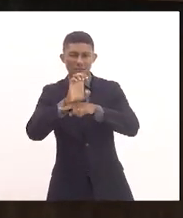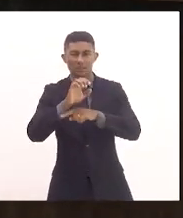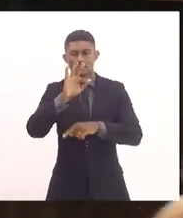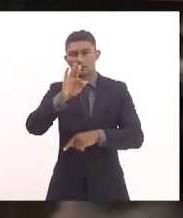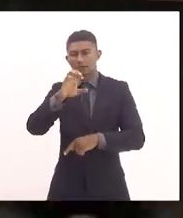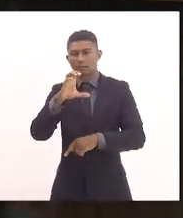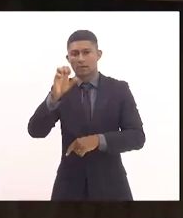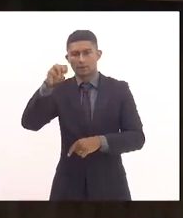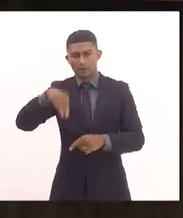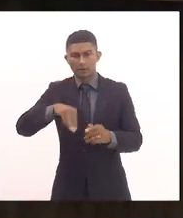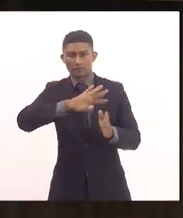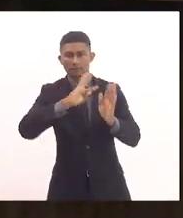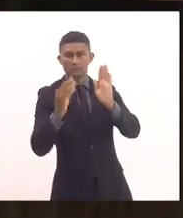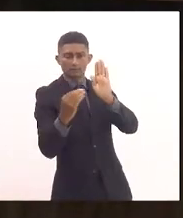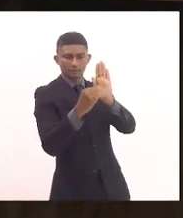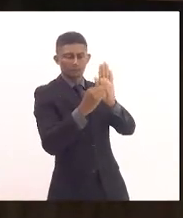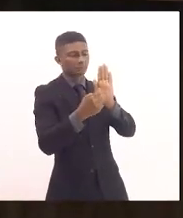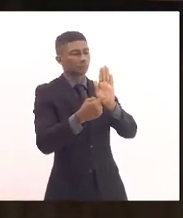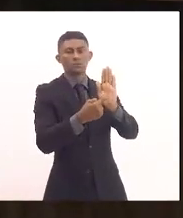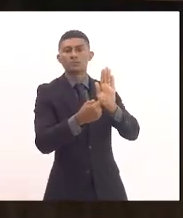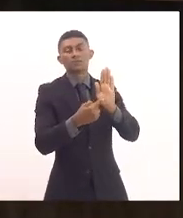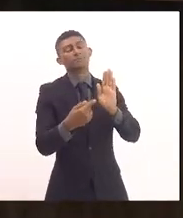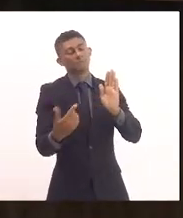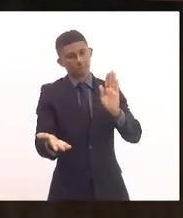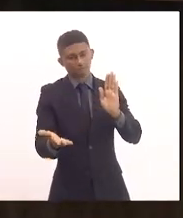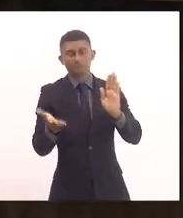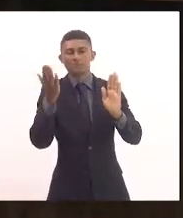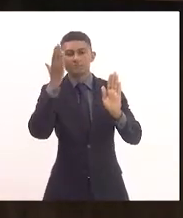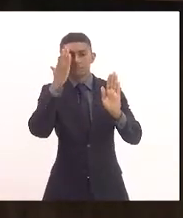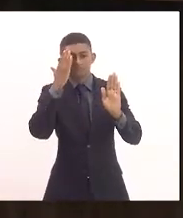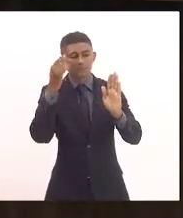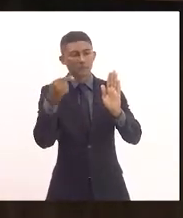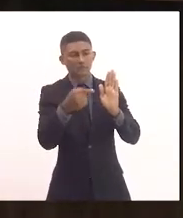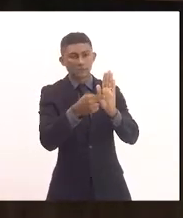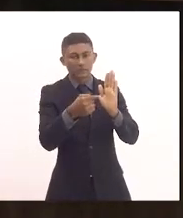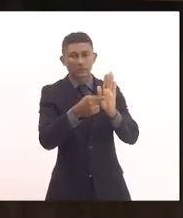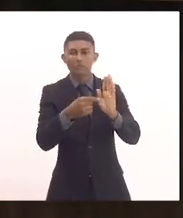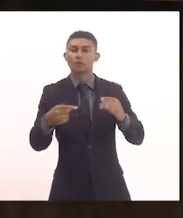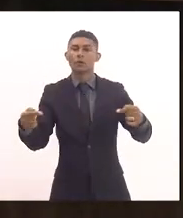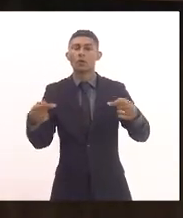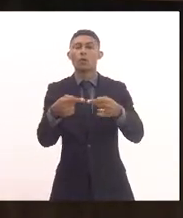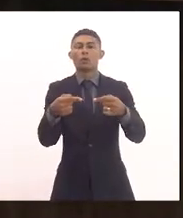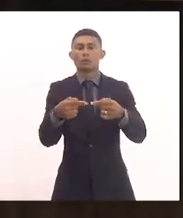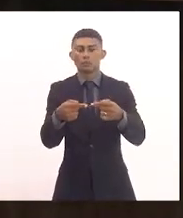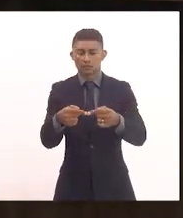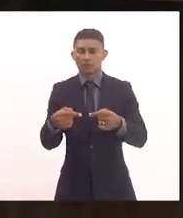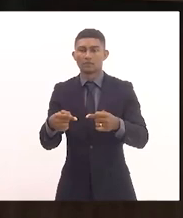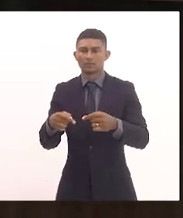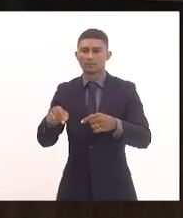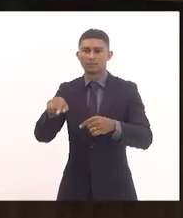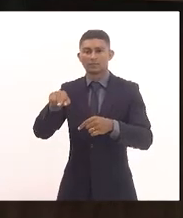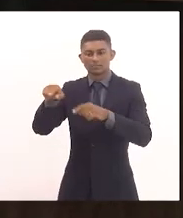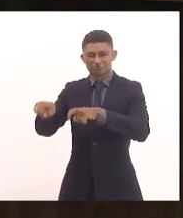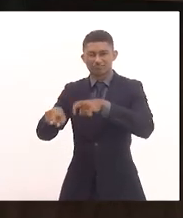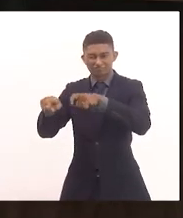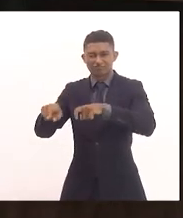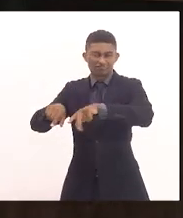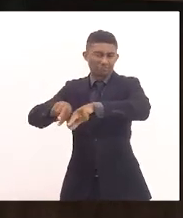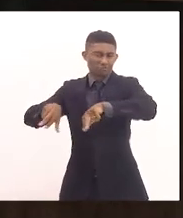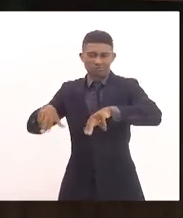deputado Luiz Paulo, há, claro, a abrangência da agroecologia, mas não há um